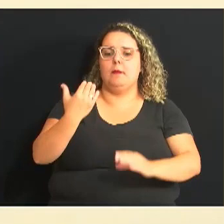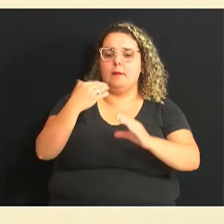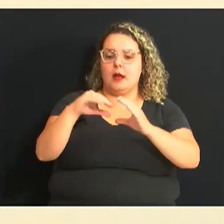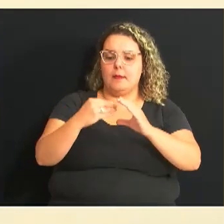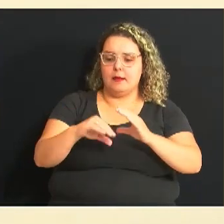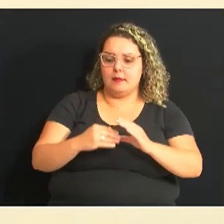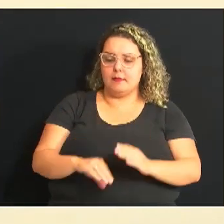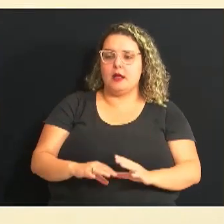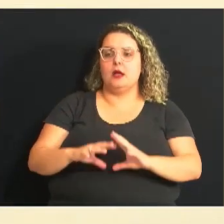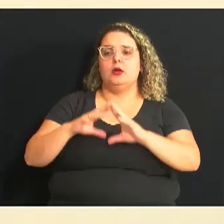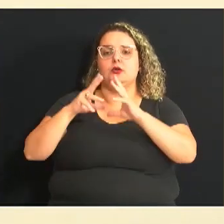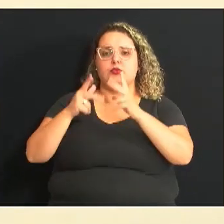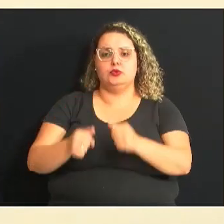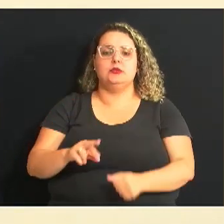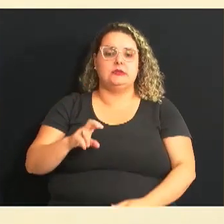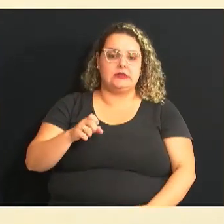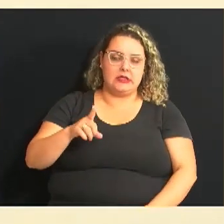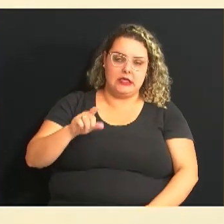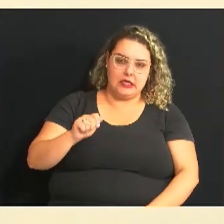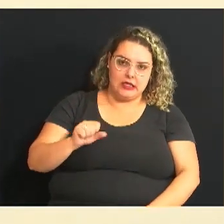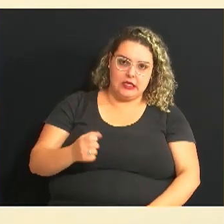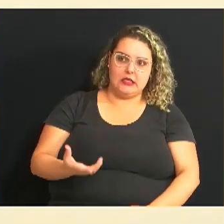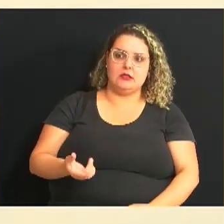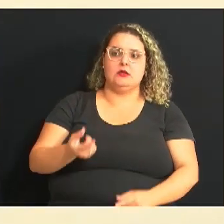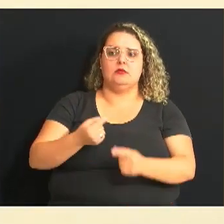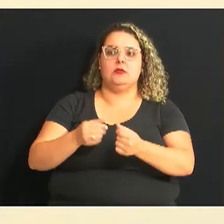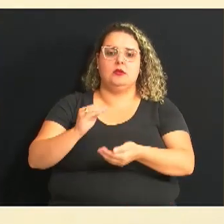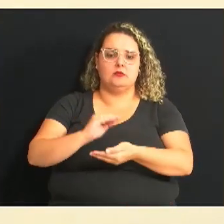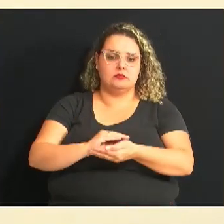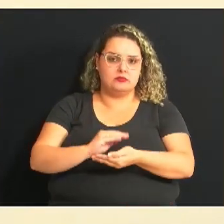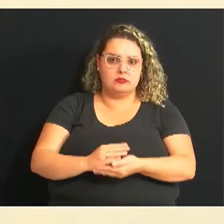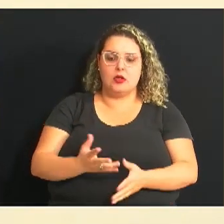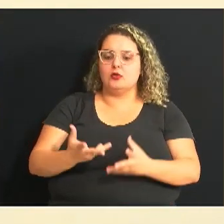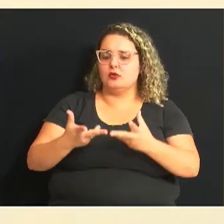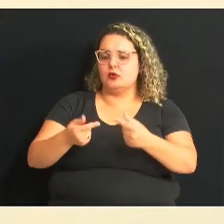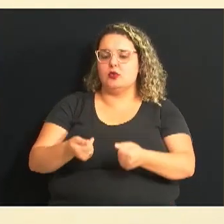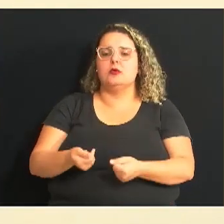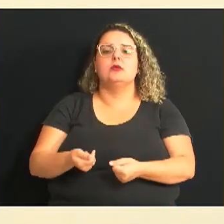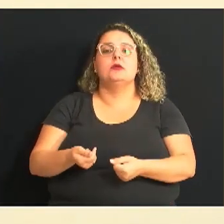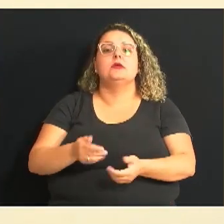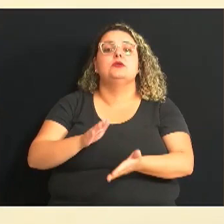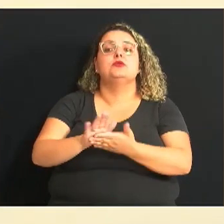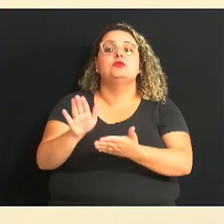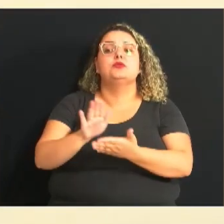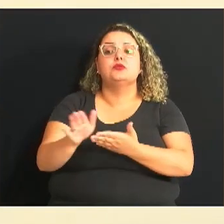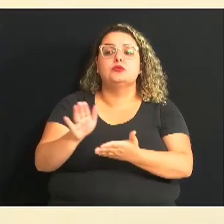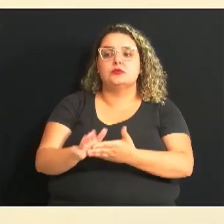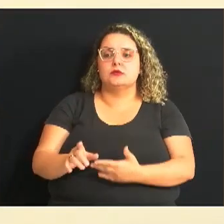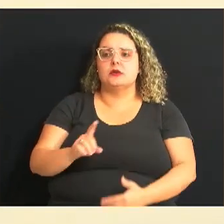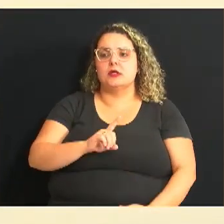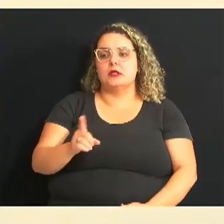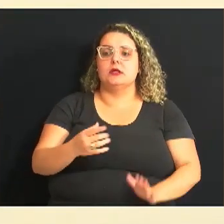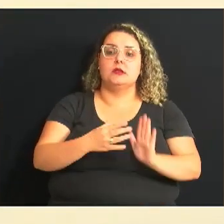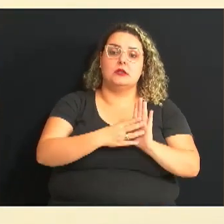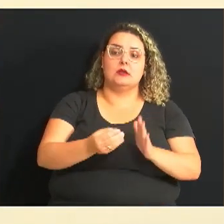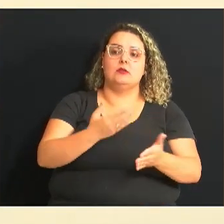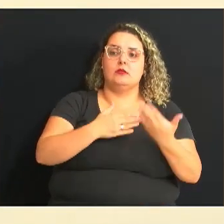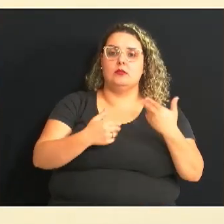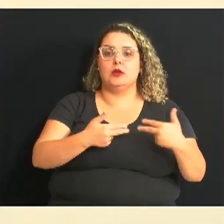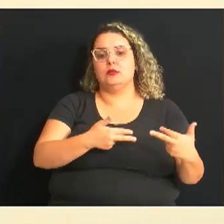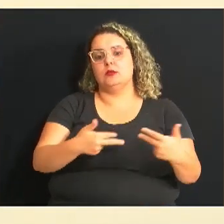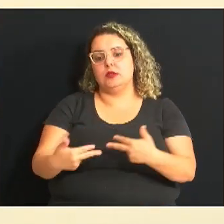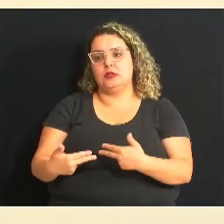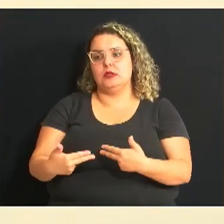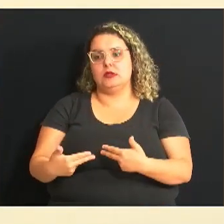suas rendas, né, todos os seus rendimentos e também todas as suas despesas, né? E não naquele modelo padrão, naquele